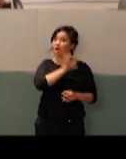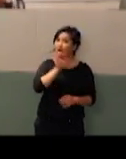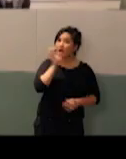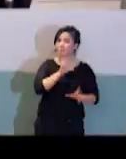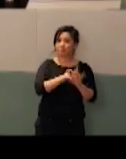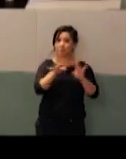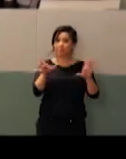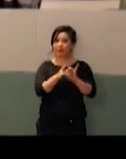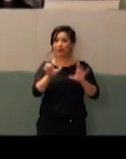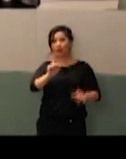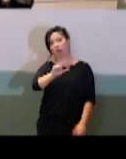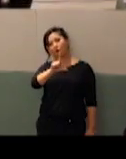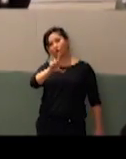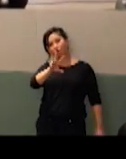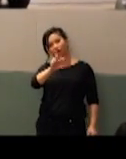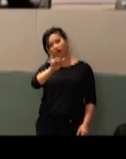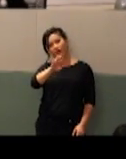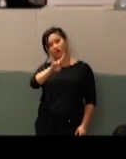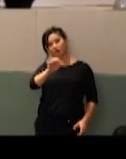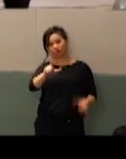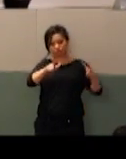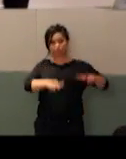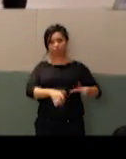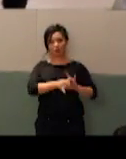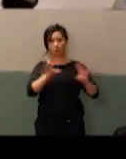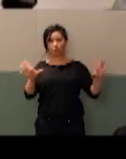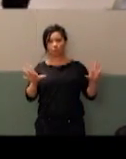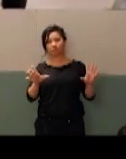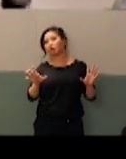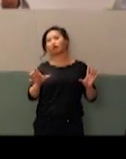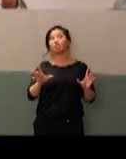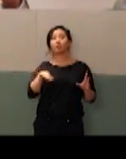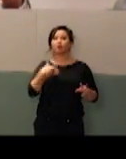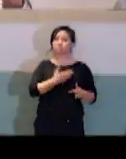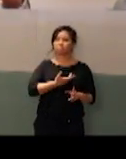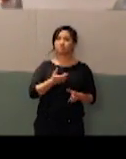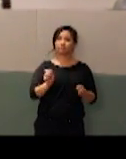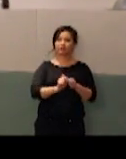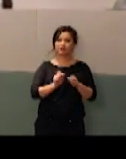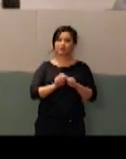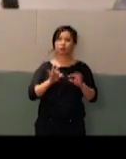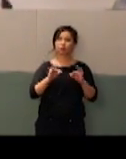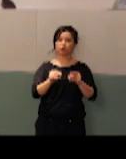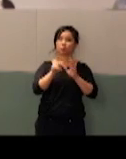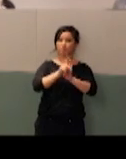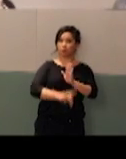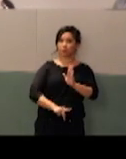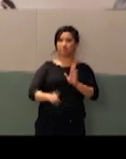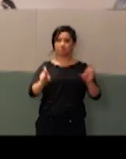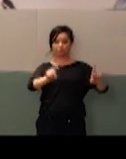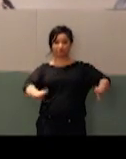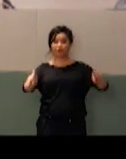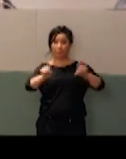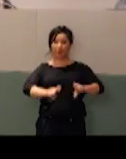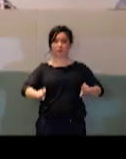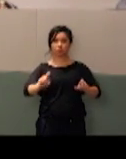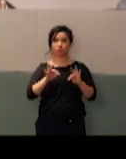Agora estamos informatizando e o nosso projeto é colocar tudo de forma eletrônica, sem a presença,